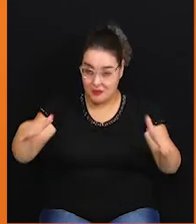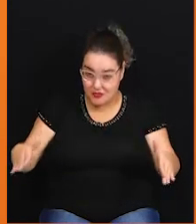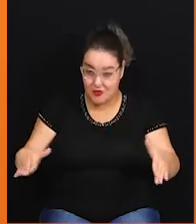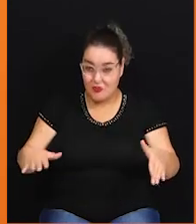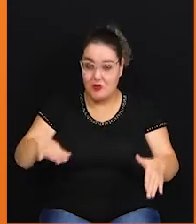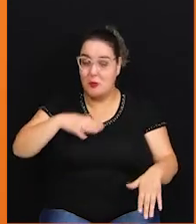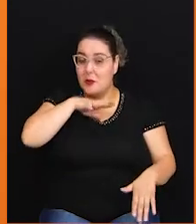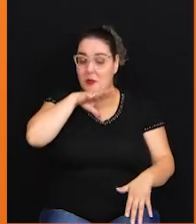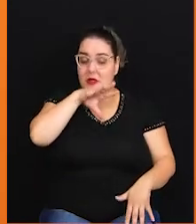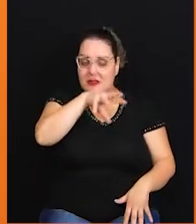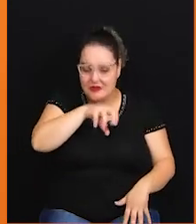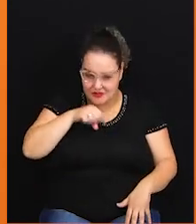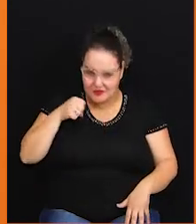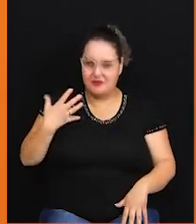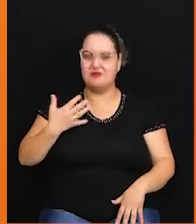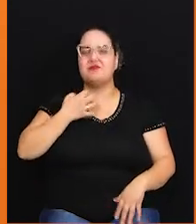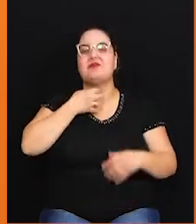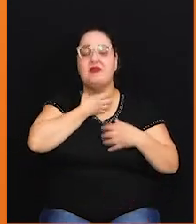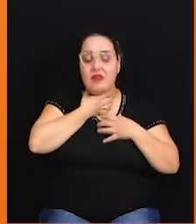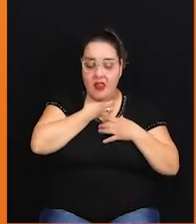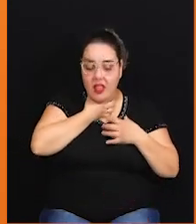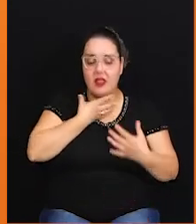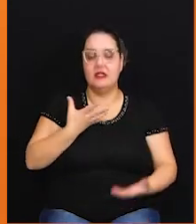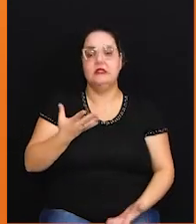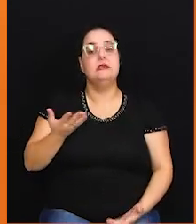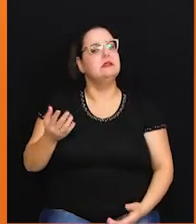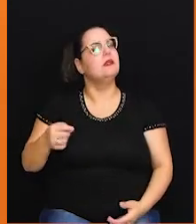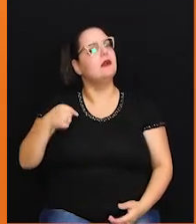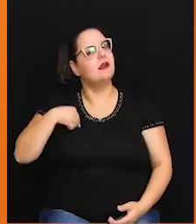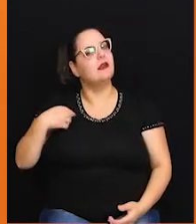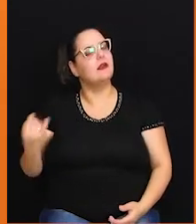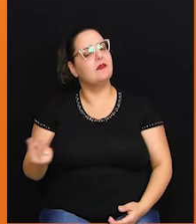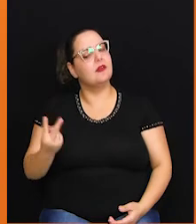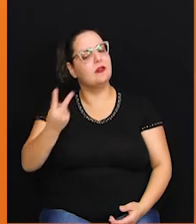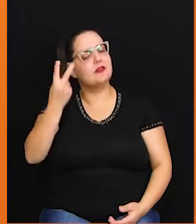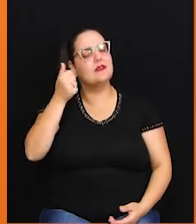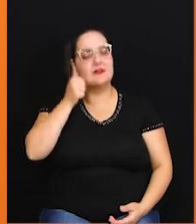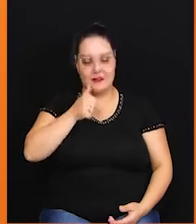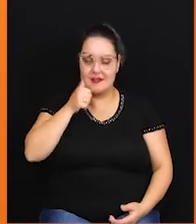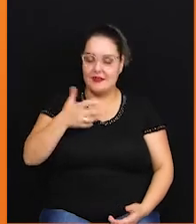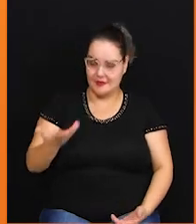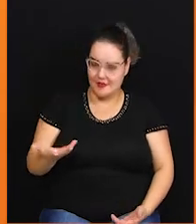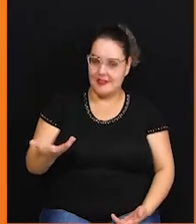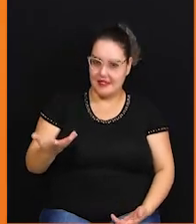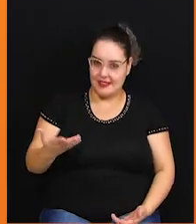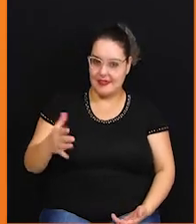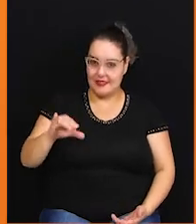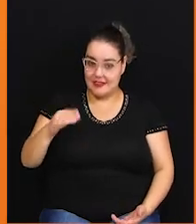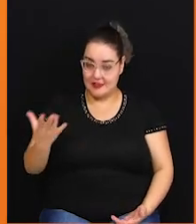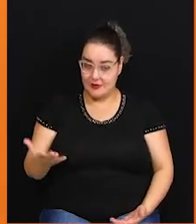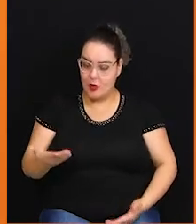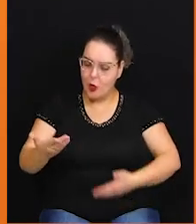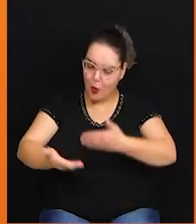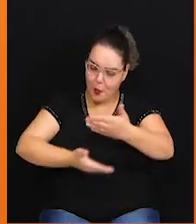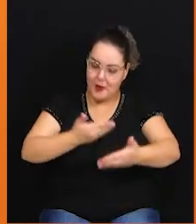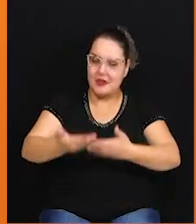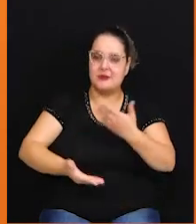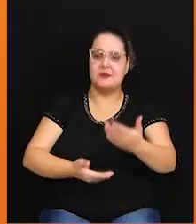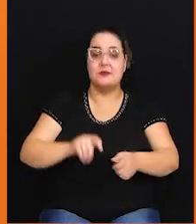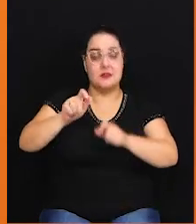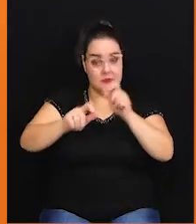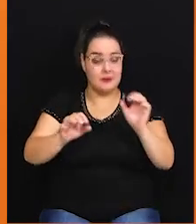Será que eu estou descartando da maneira correta? Será que estou valorizando as mulheres na ciência? Compartilha esse programa também para mais